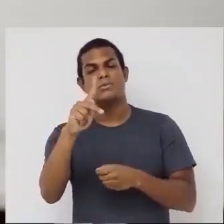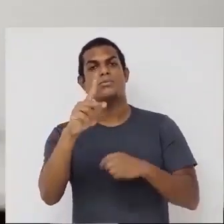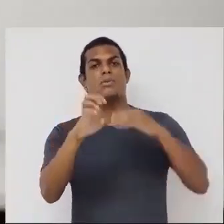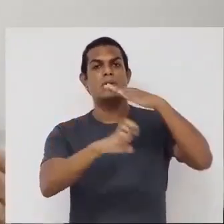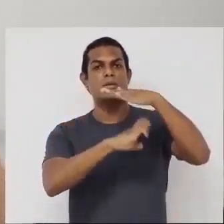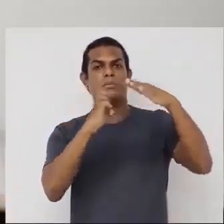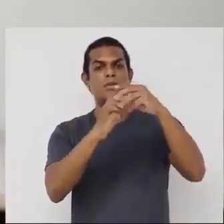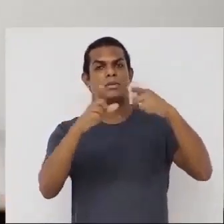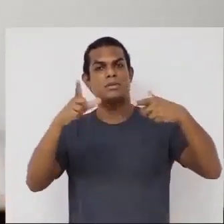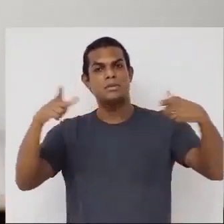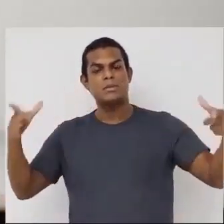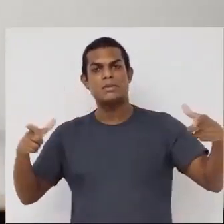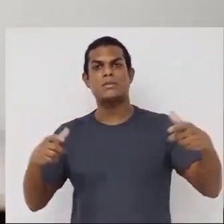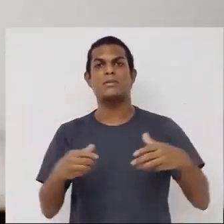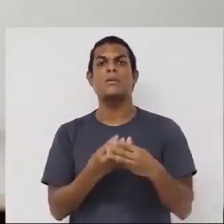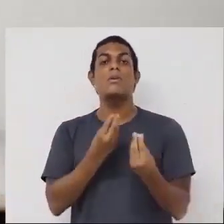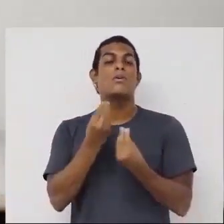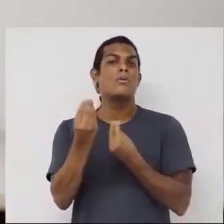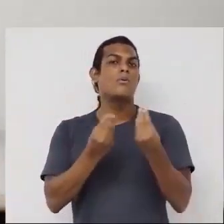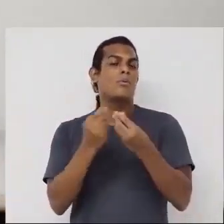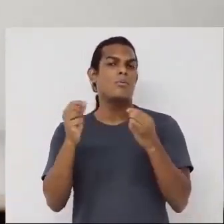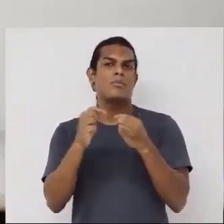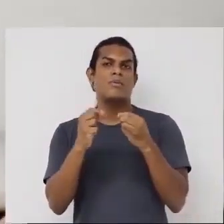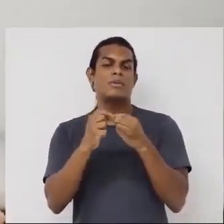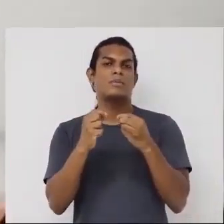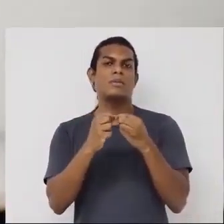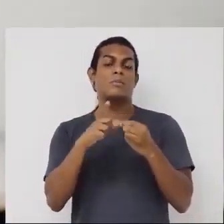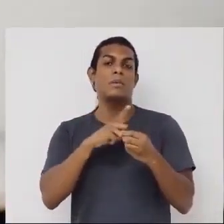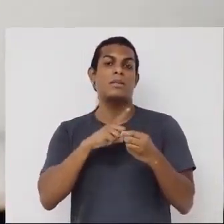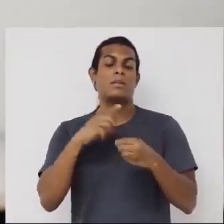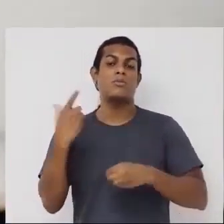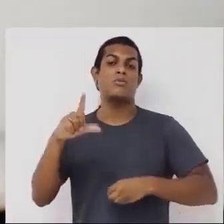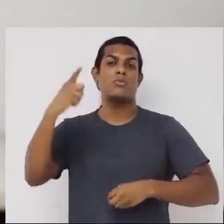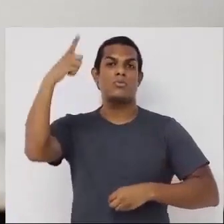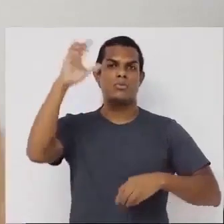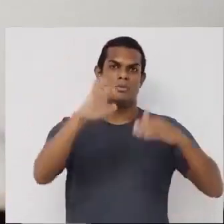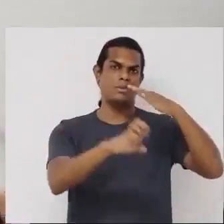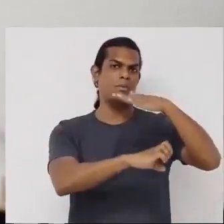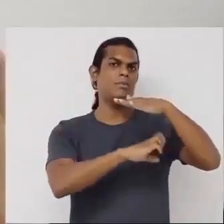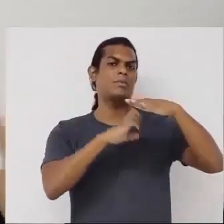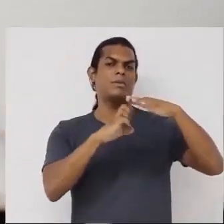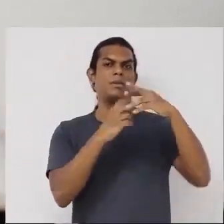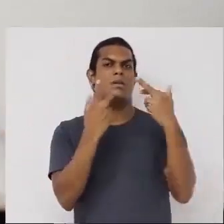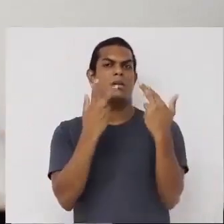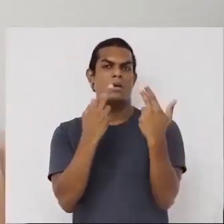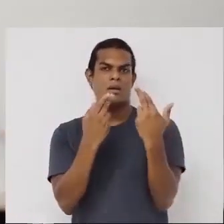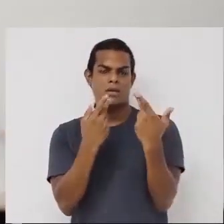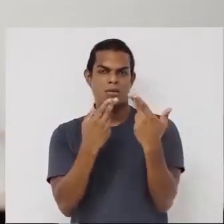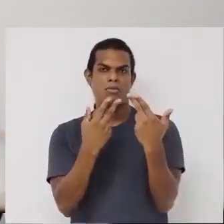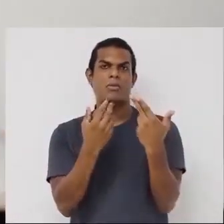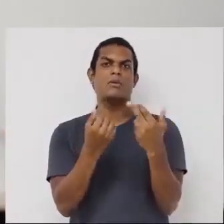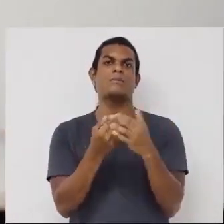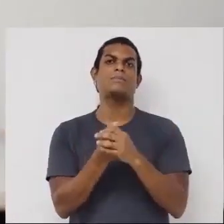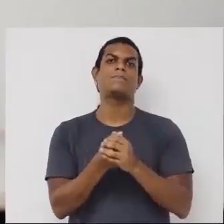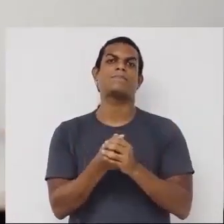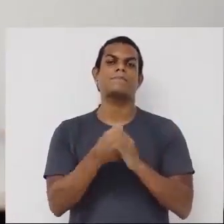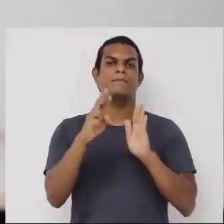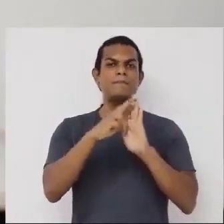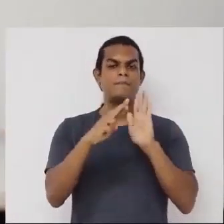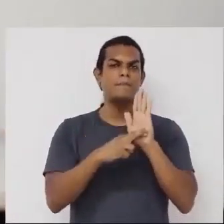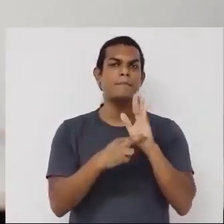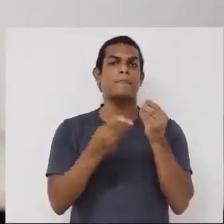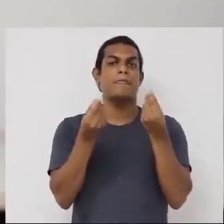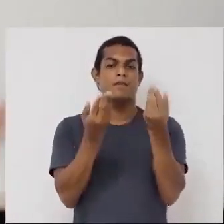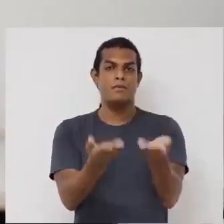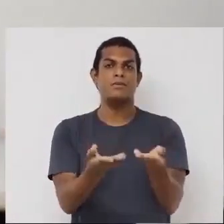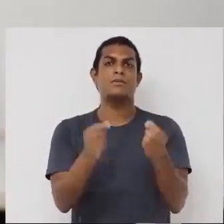prospere. E aí, como é que eu faço para poder ter lucro na minha empresa? É a mesma lógica que você usa nas suas finanças